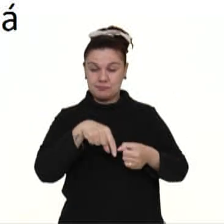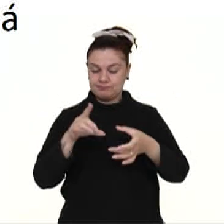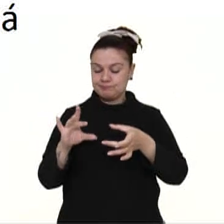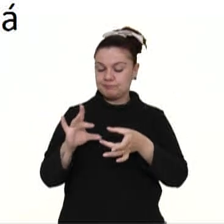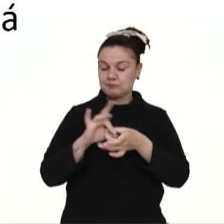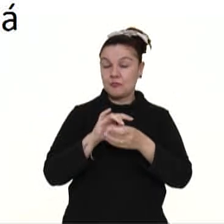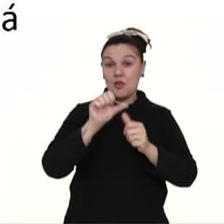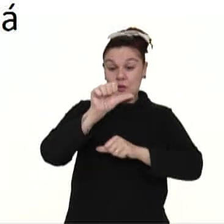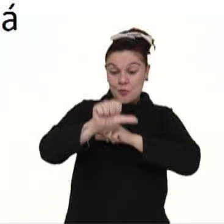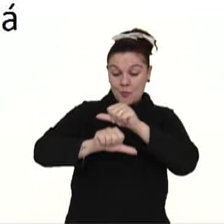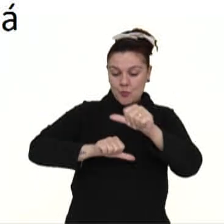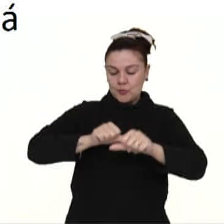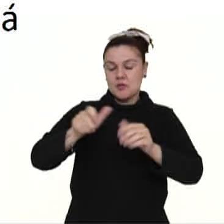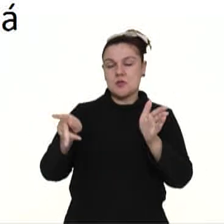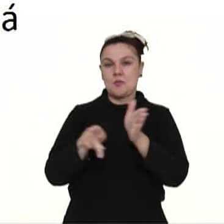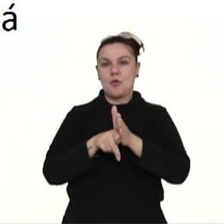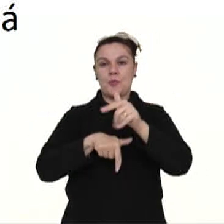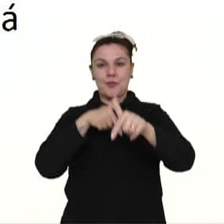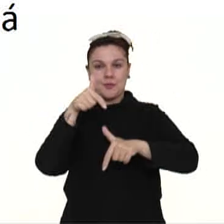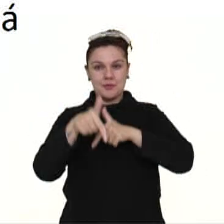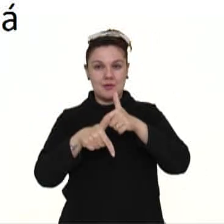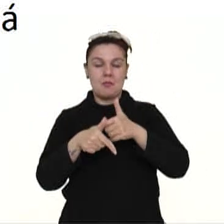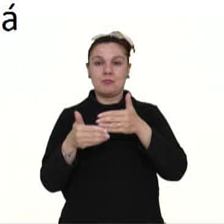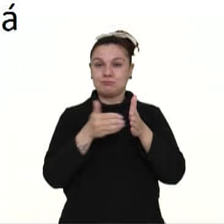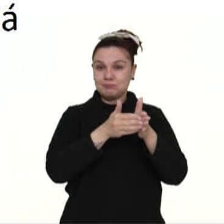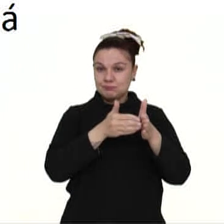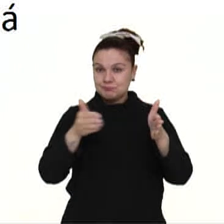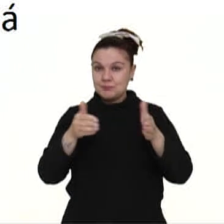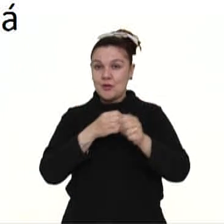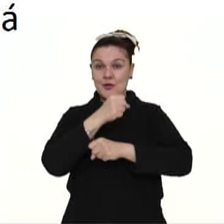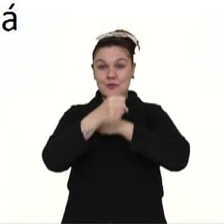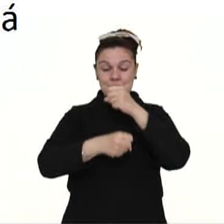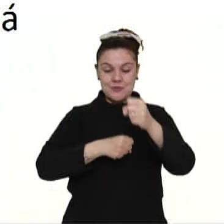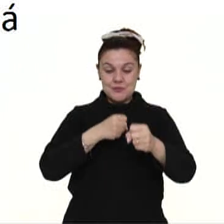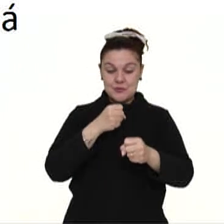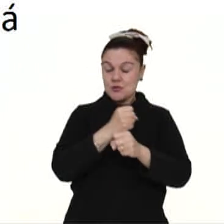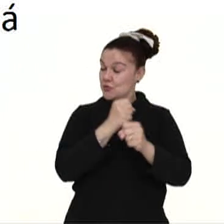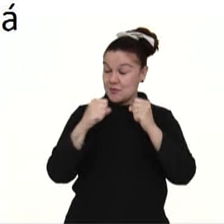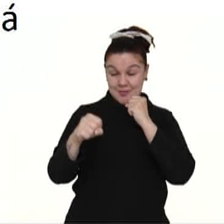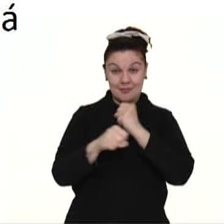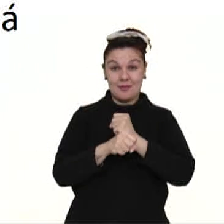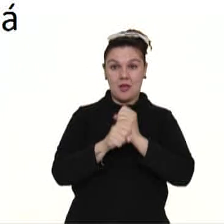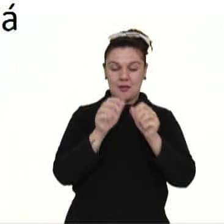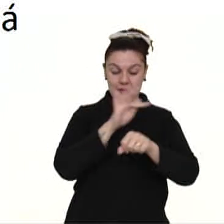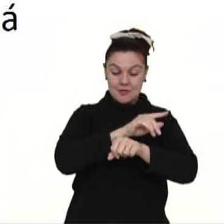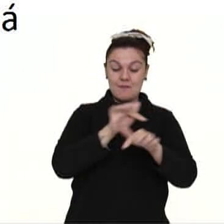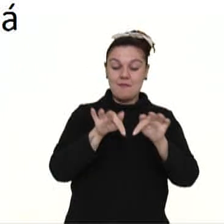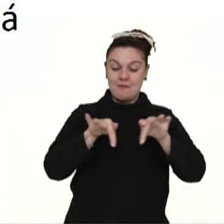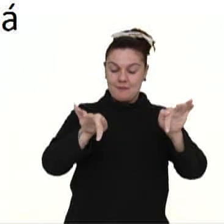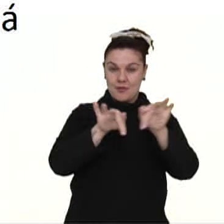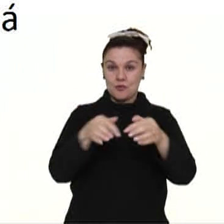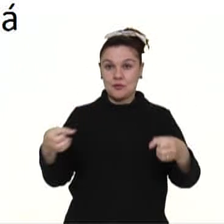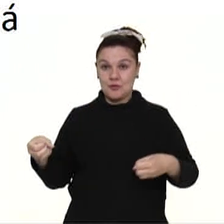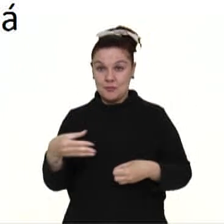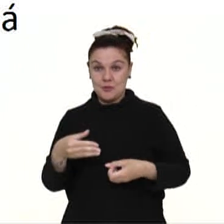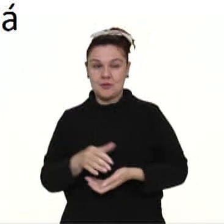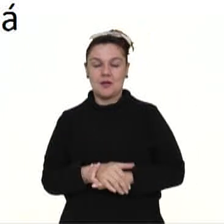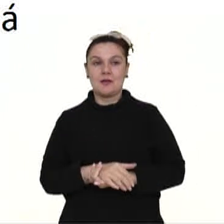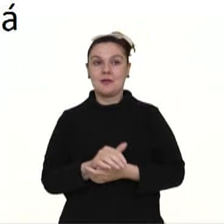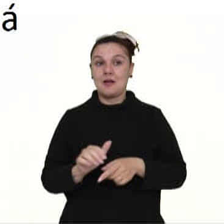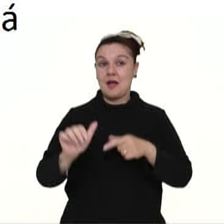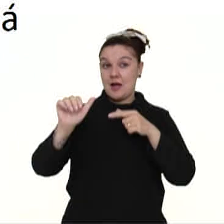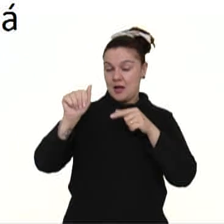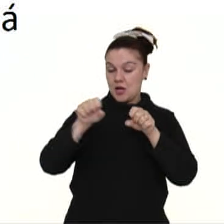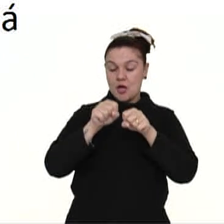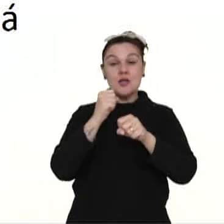contempla transformações do trabalho em sua passagem da sociedade feudal para a sociedade moderna? Letra A. Nas